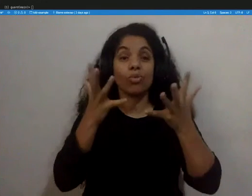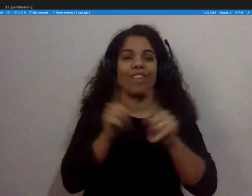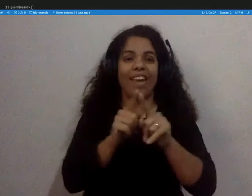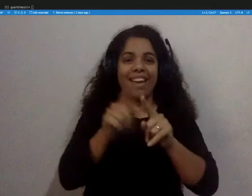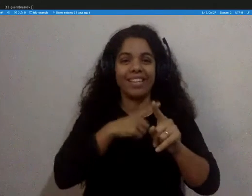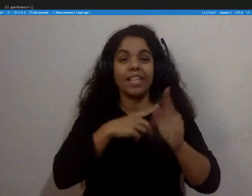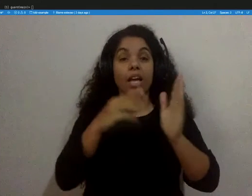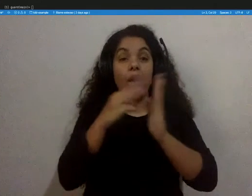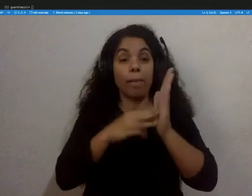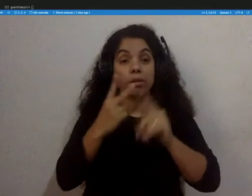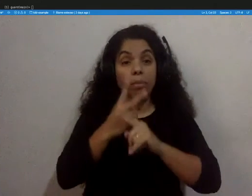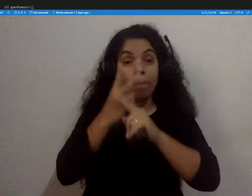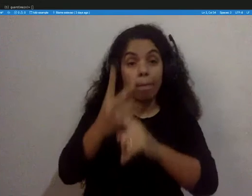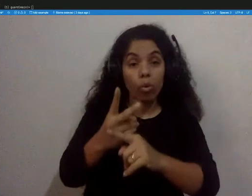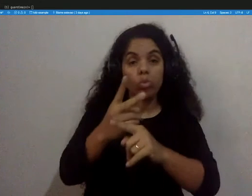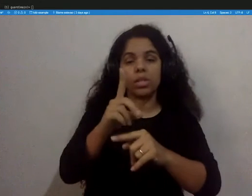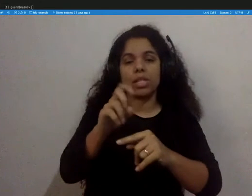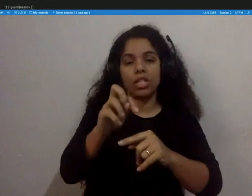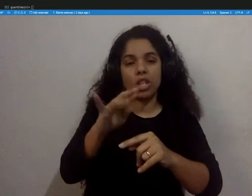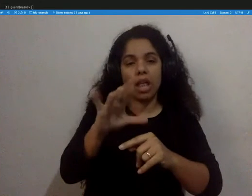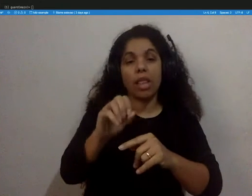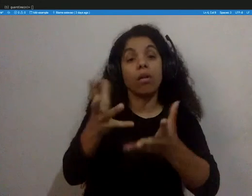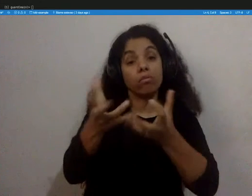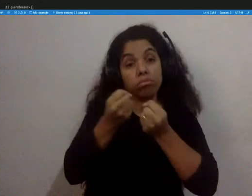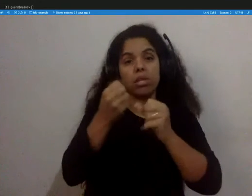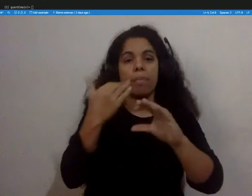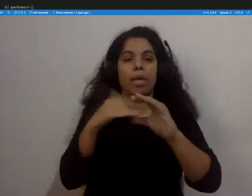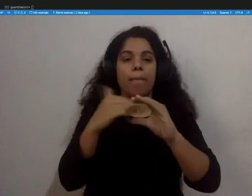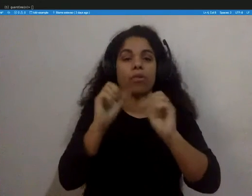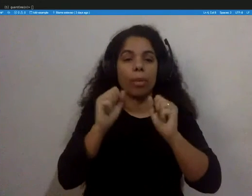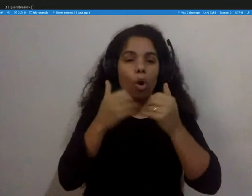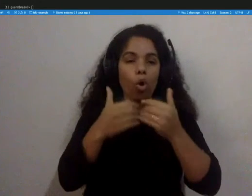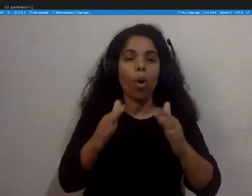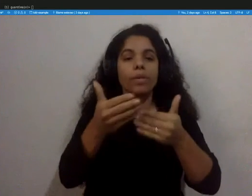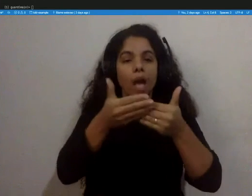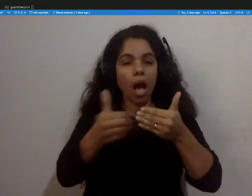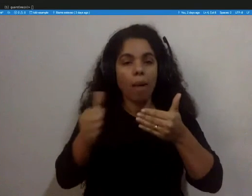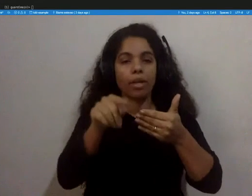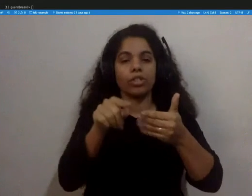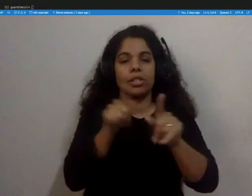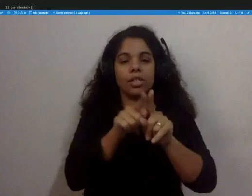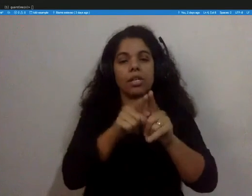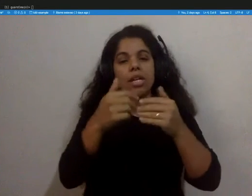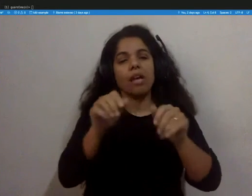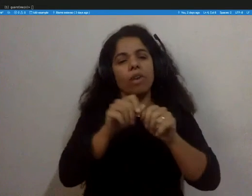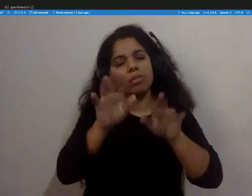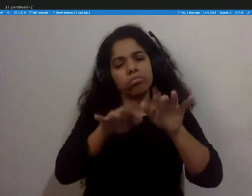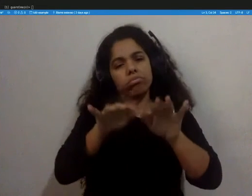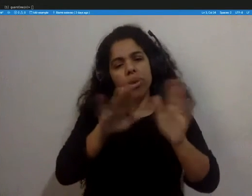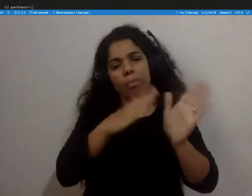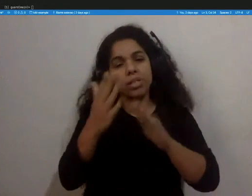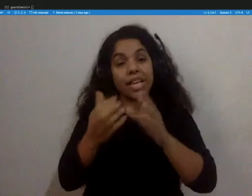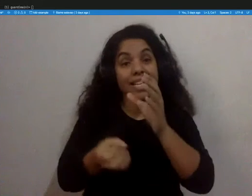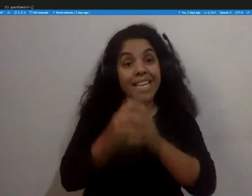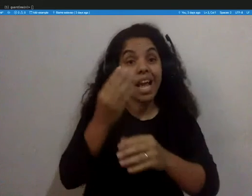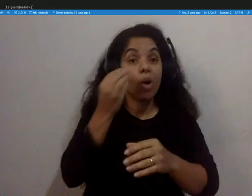chama busca destinatário e que ele recebe um e-mail. Então eu já posso começar a partir daqui. E aí eu faço todo o processo de criar o teste